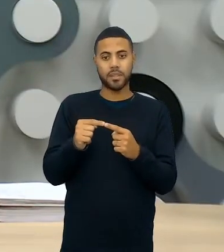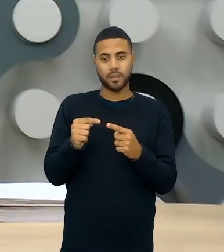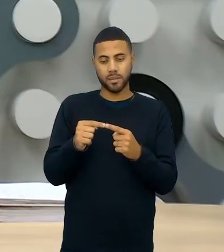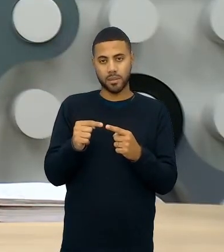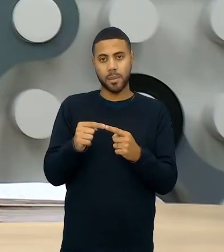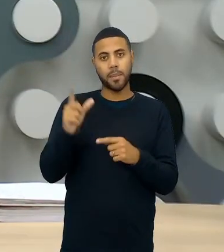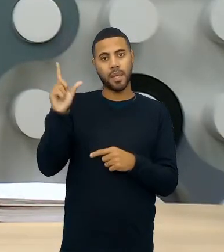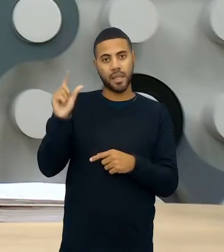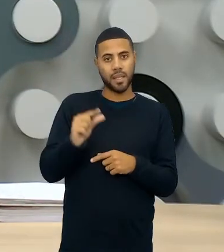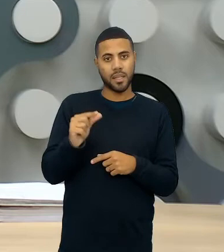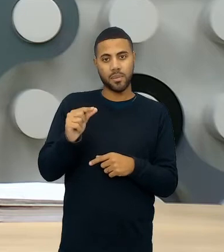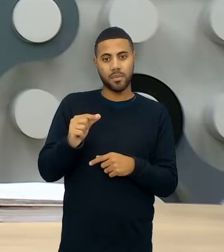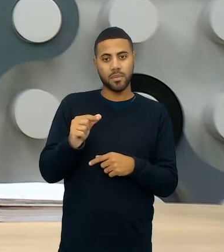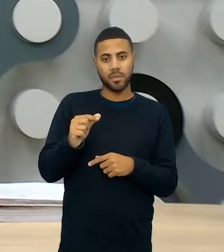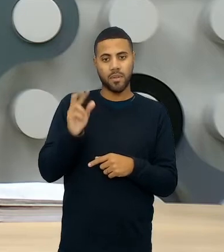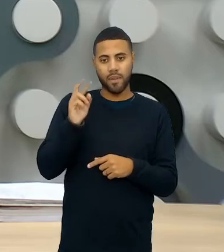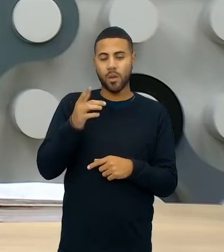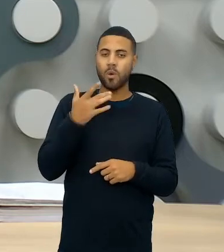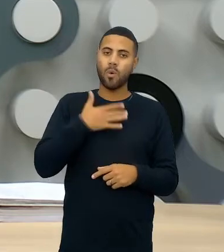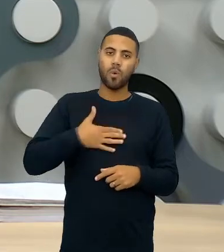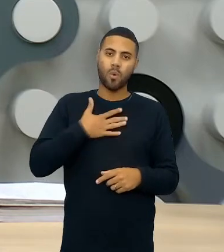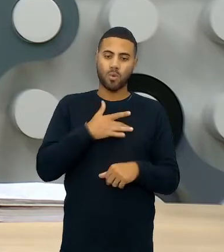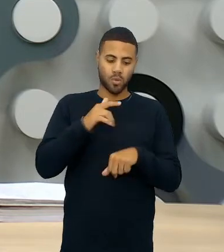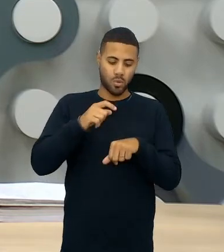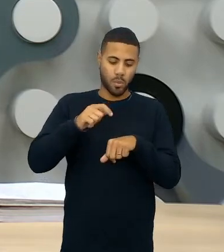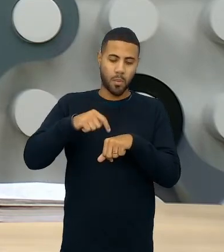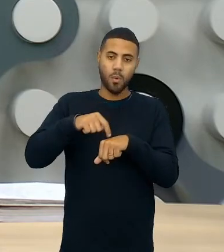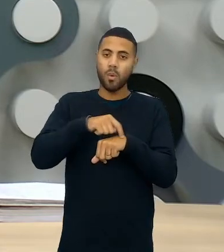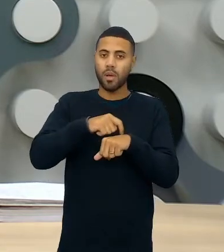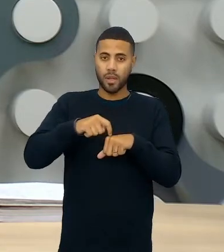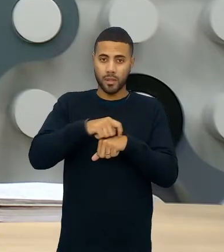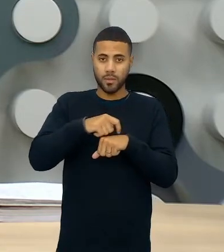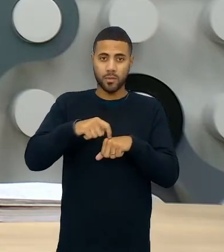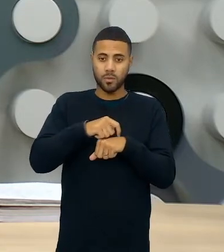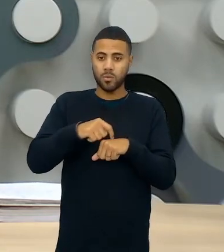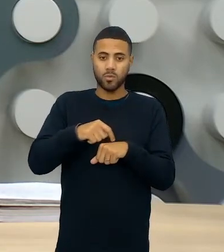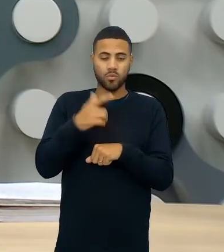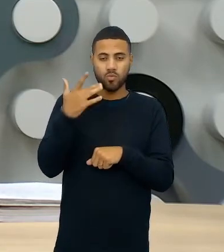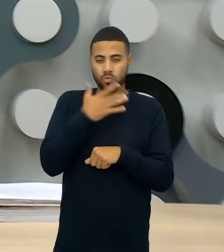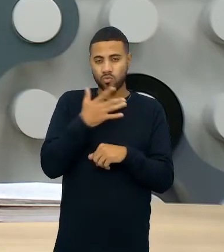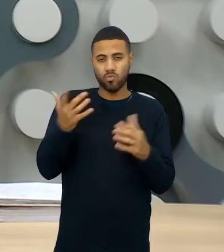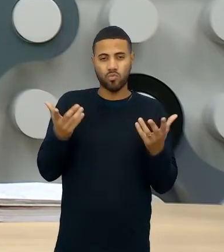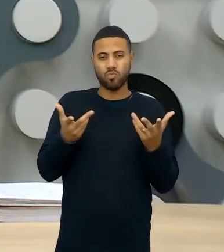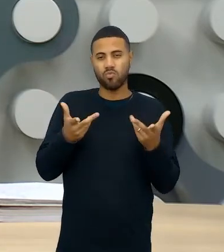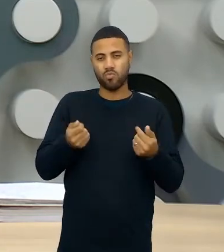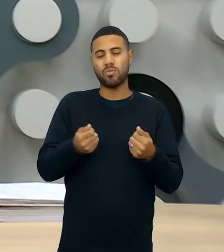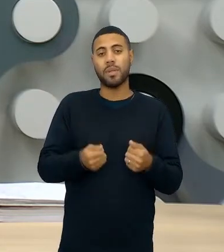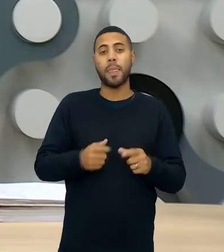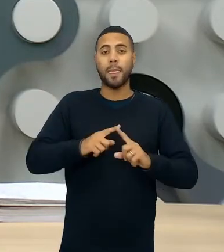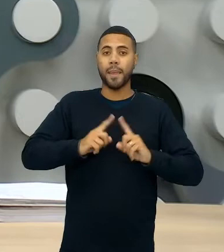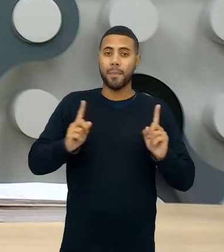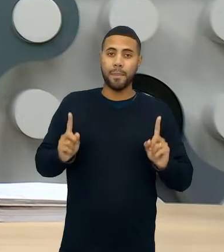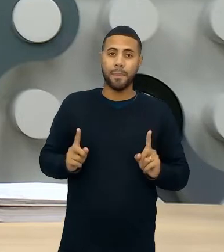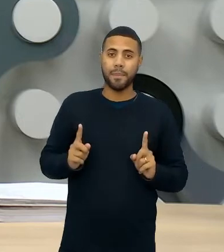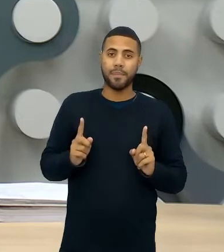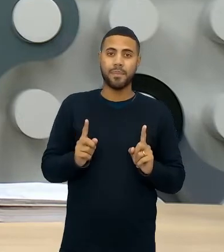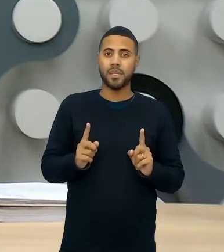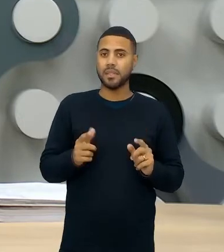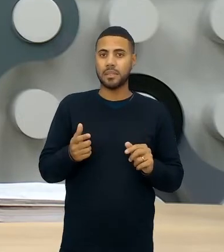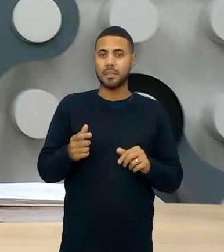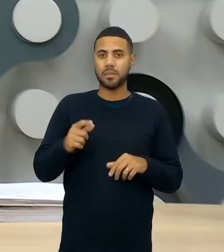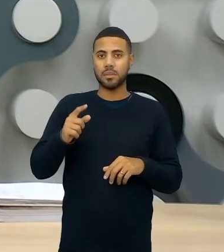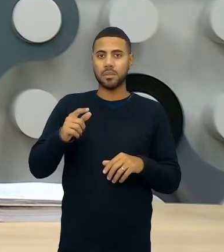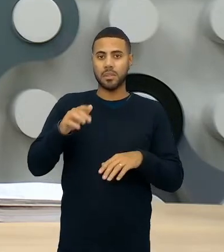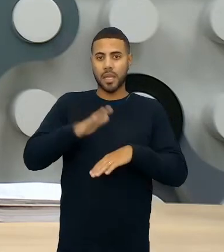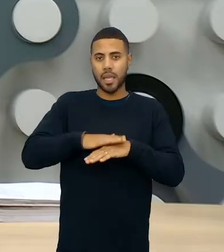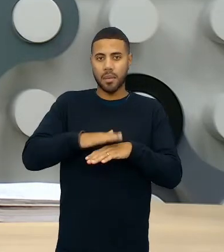mais baratos, né? Por exemplo, eu gosto de morango, amo morango. Tudo que vai no morango fica maravilhoso. Mas se está fora da estação, ou